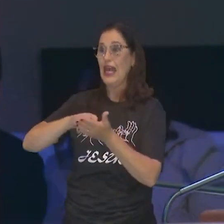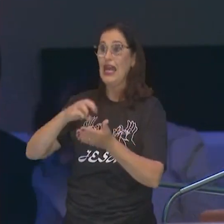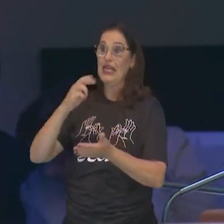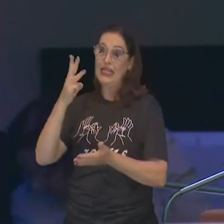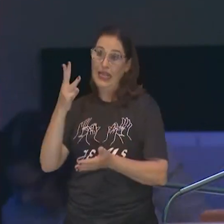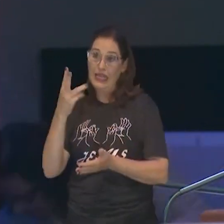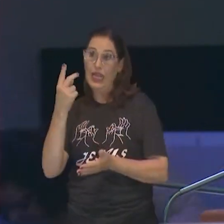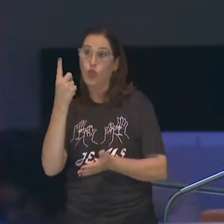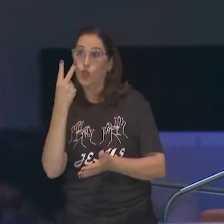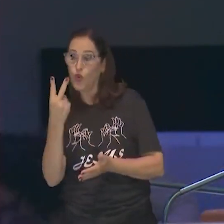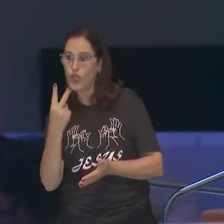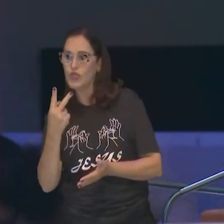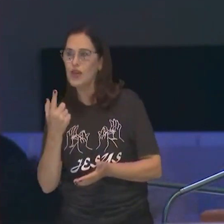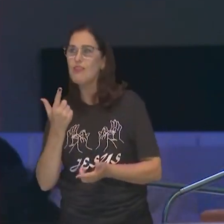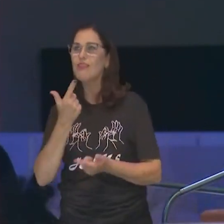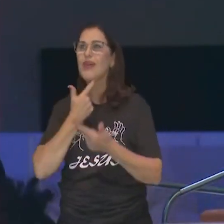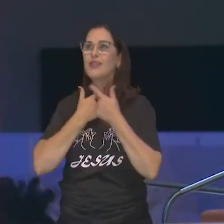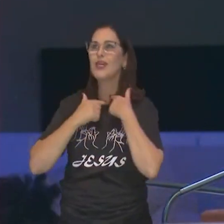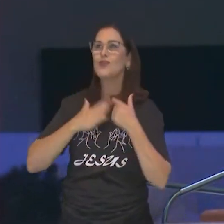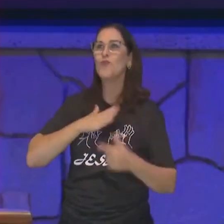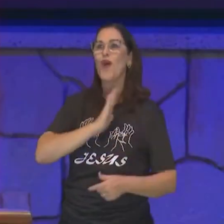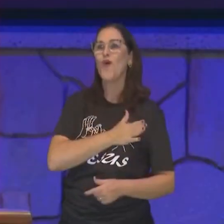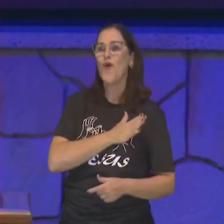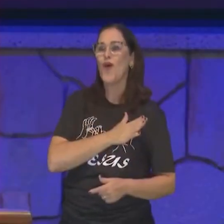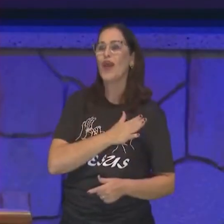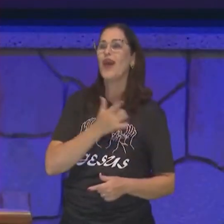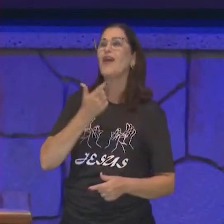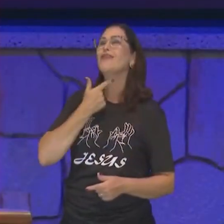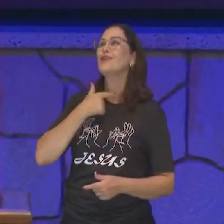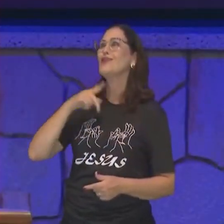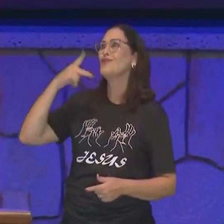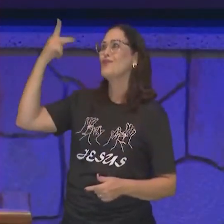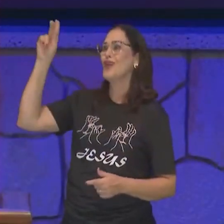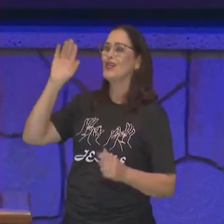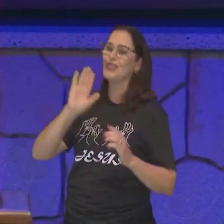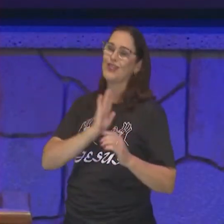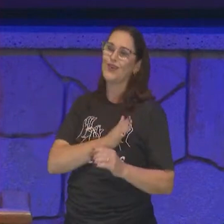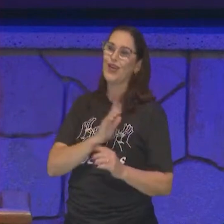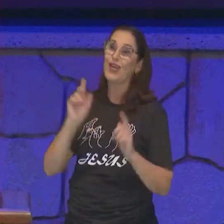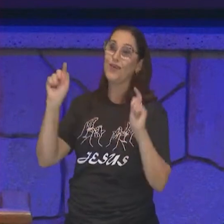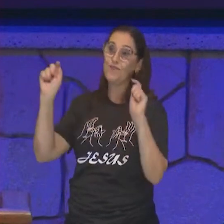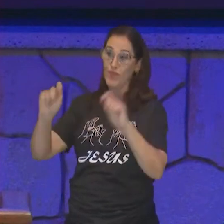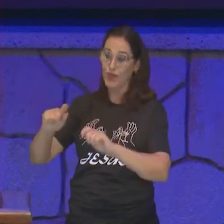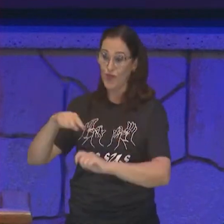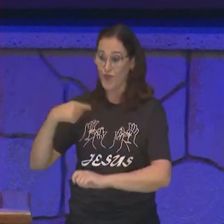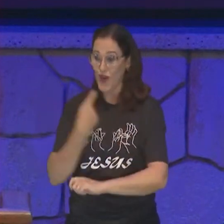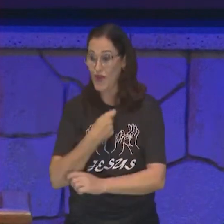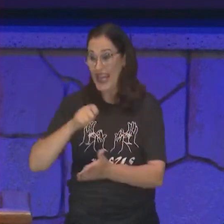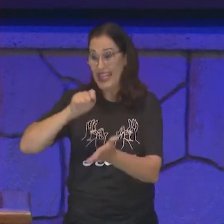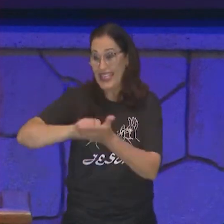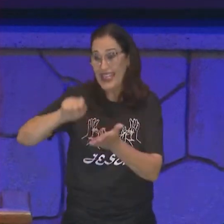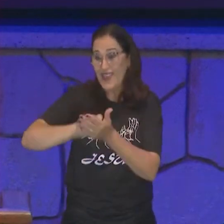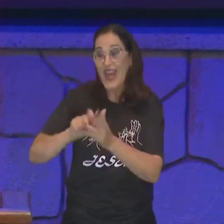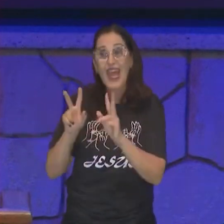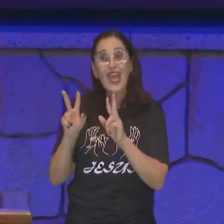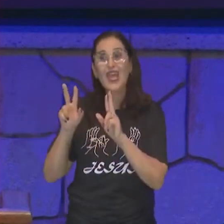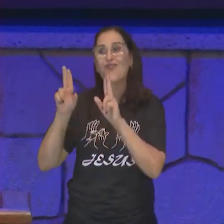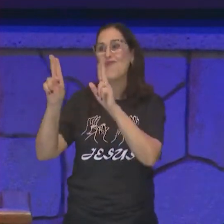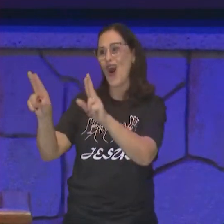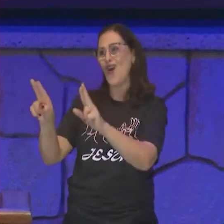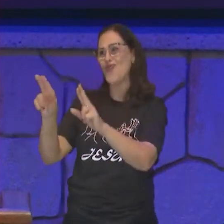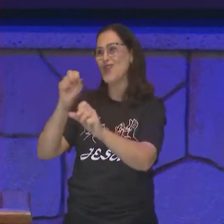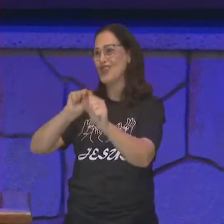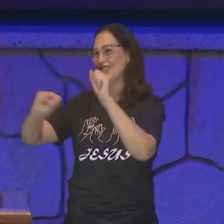e o desejo do meu coração e do coração do Senhor é que nós possamos também escrever estas palavras aqui do